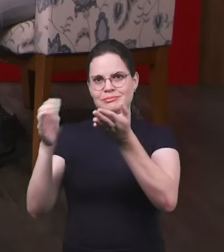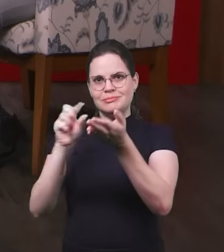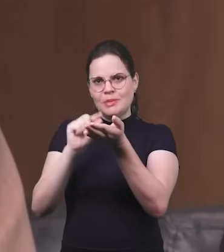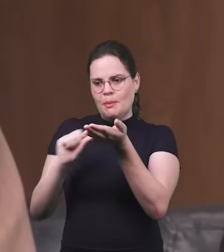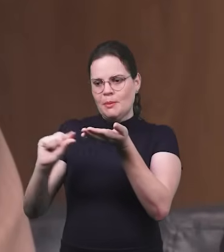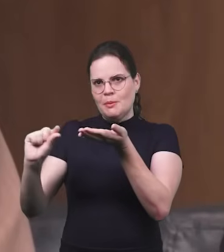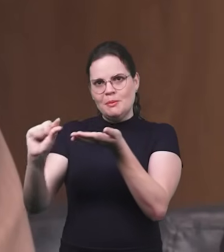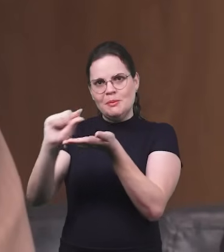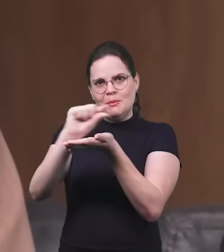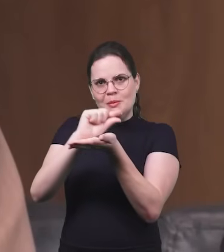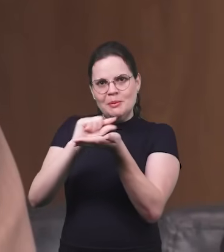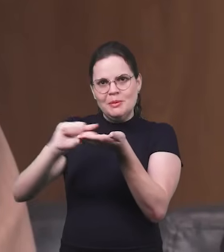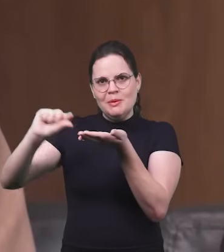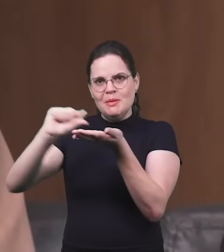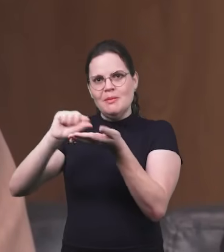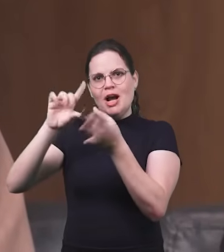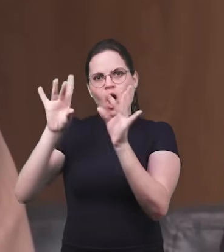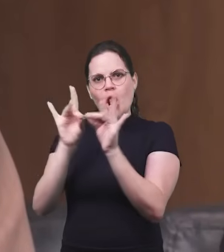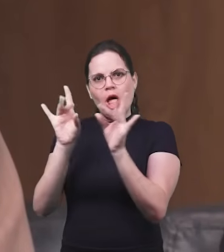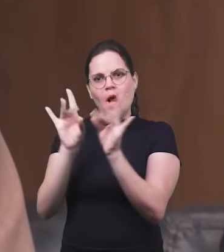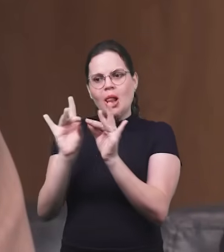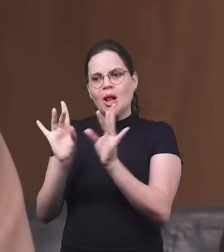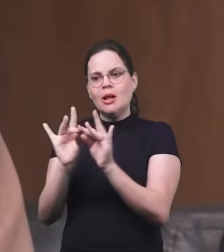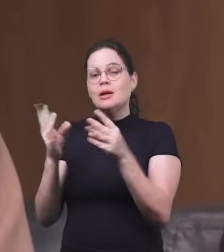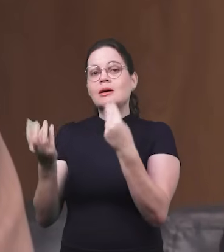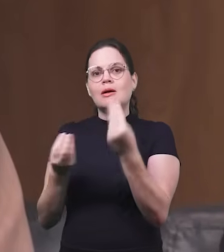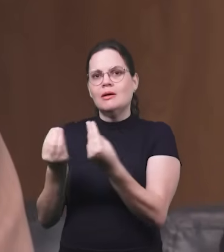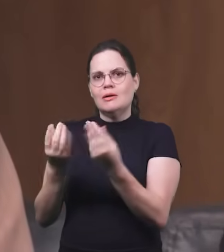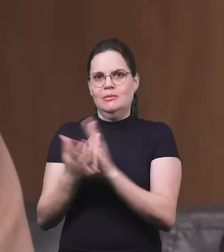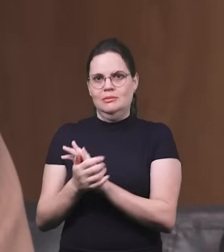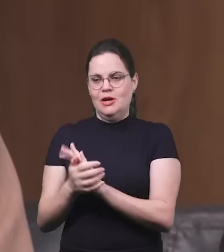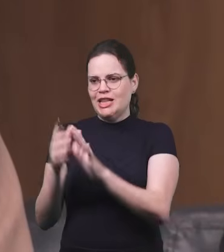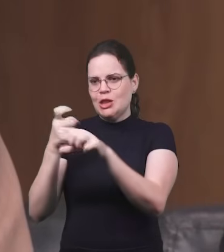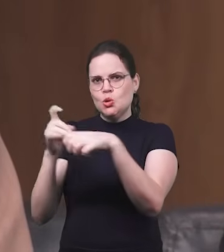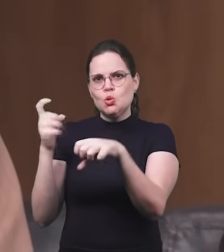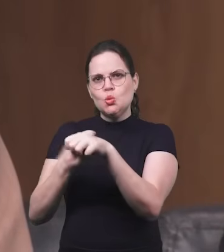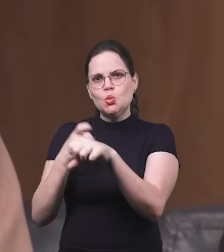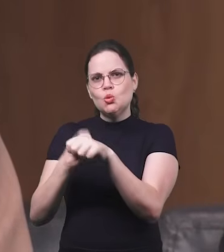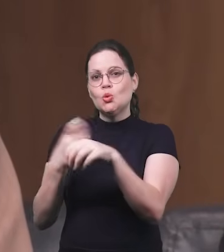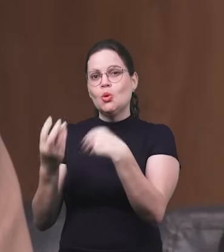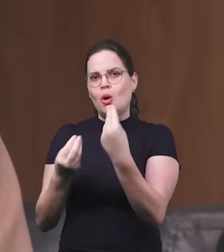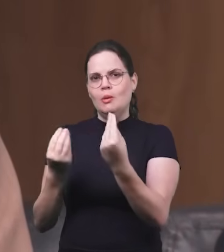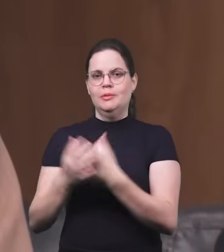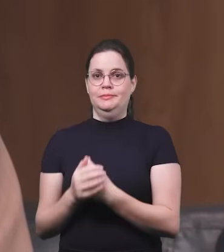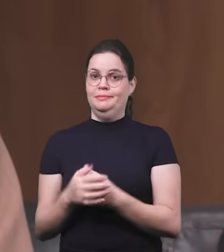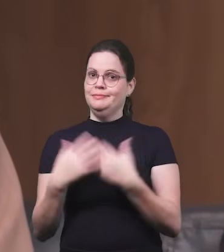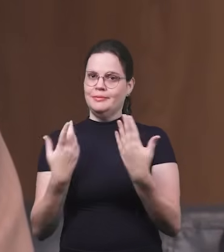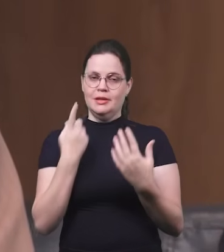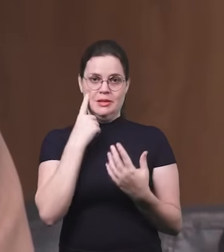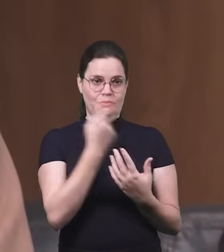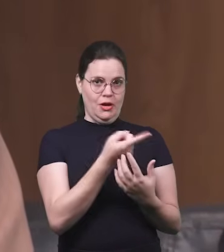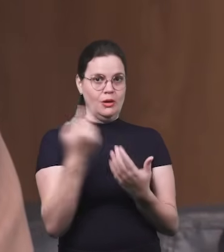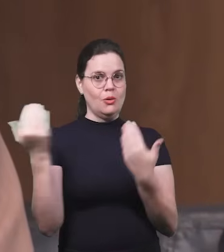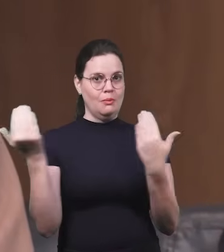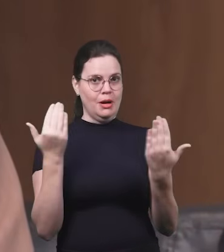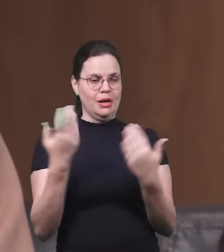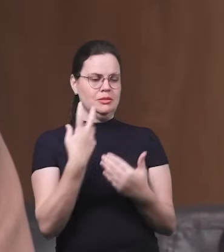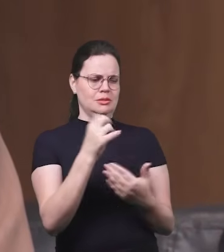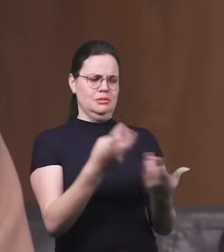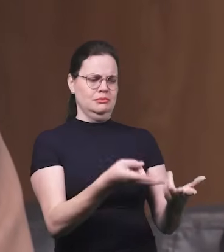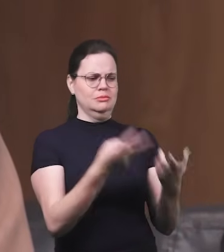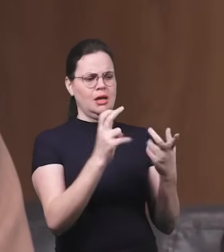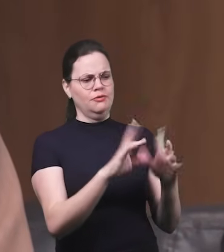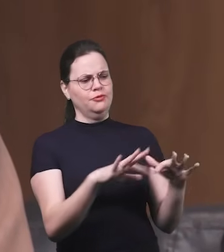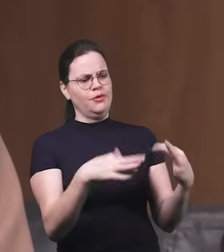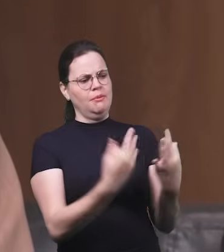gravetos, porque se nós formos olhar, as famílias do mundo que vivemos